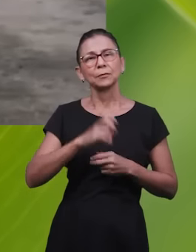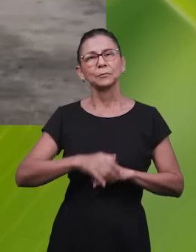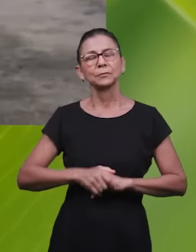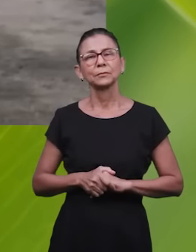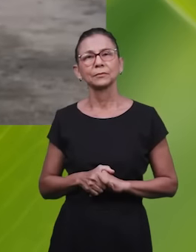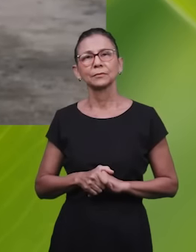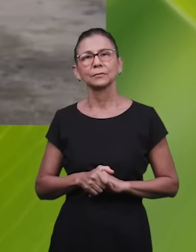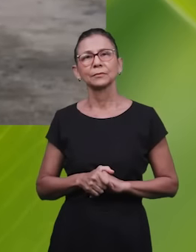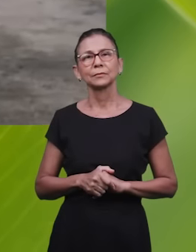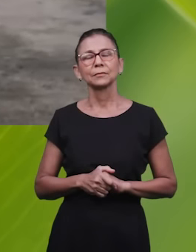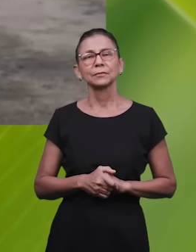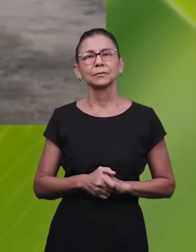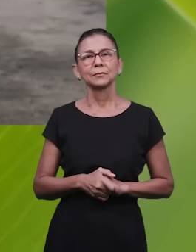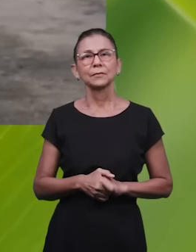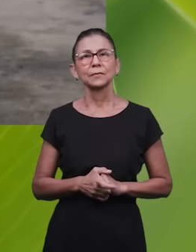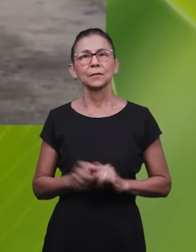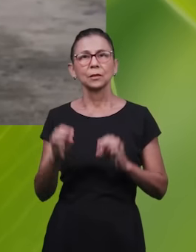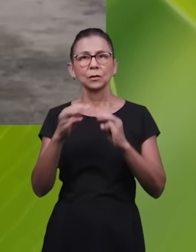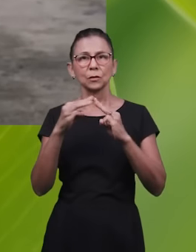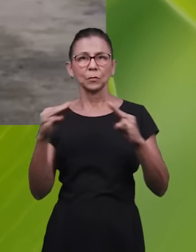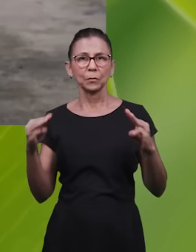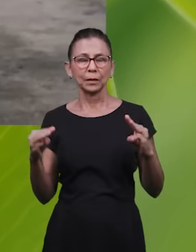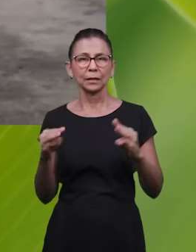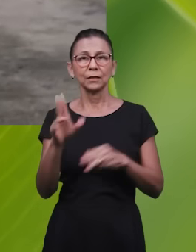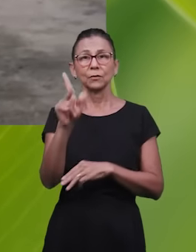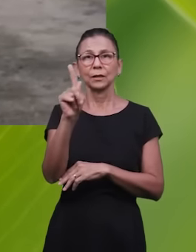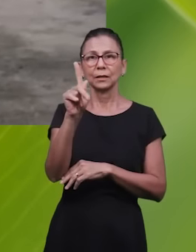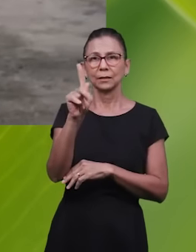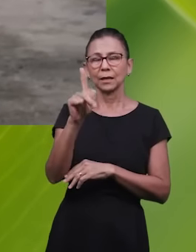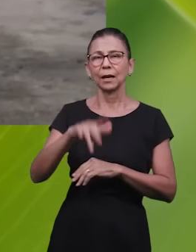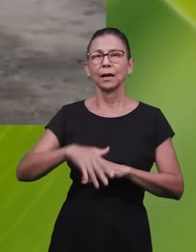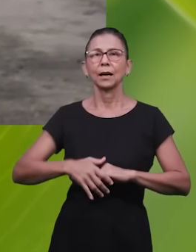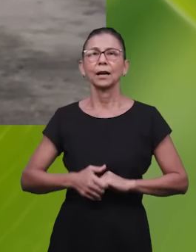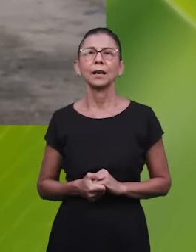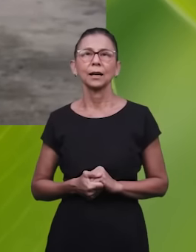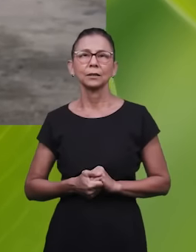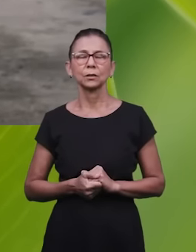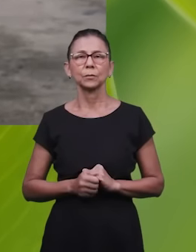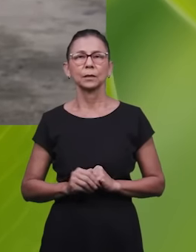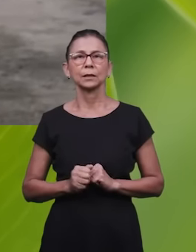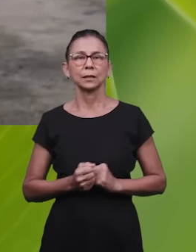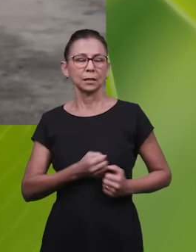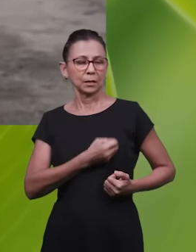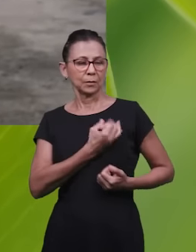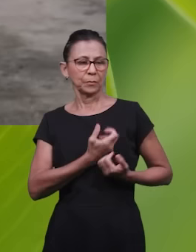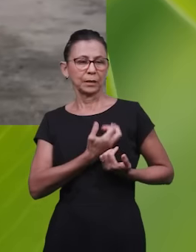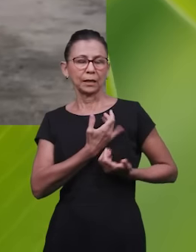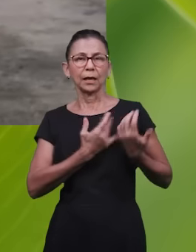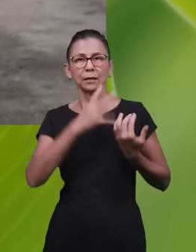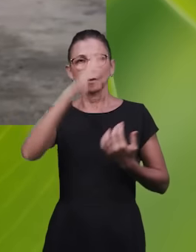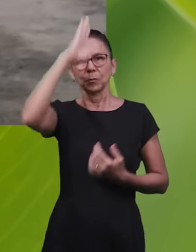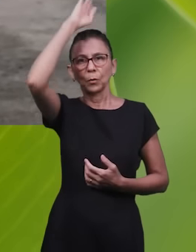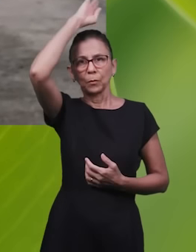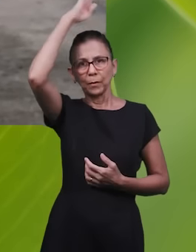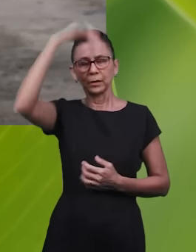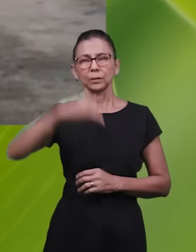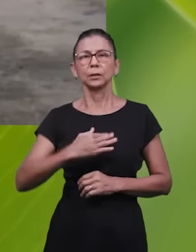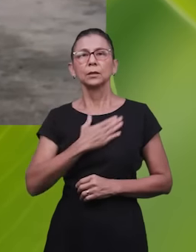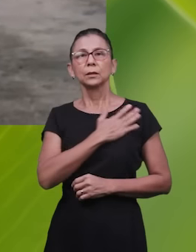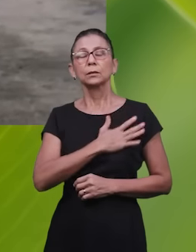do Senhor Jesus, irmãos, meu nome é Israel, eu falo aqui do Manaim de Governador Valadares, como equipe da Brigada de Incêndio, e eu gostaria de